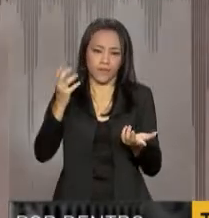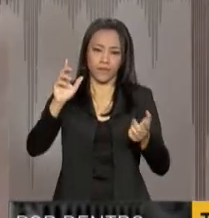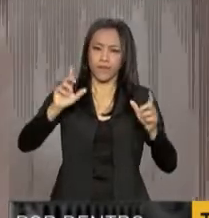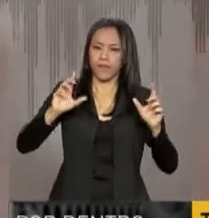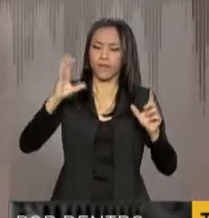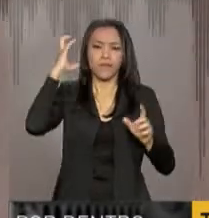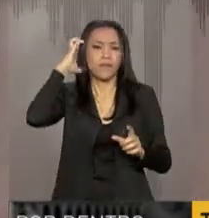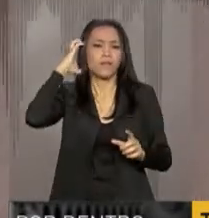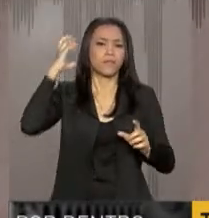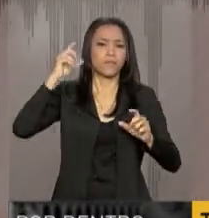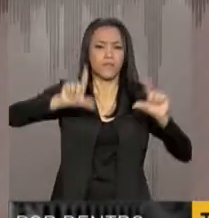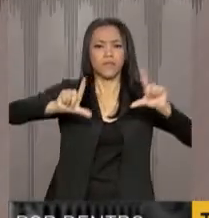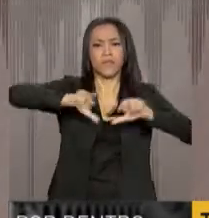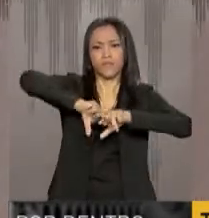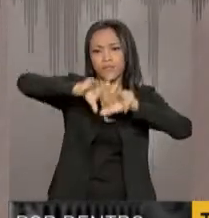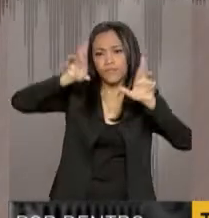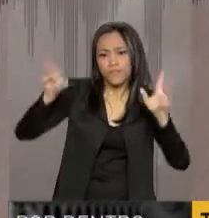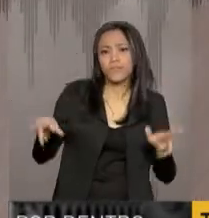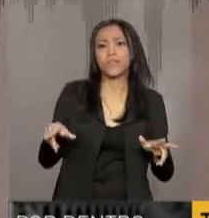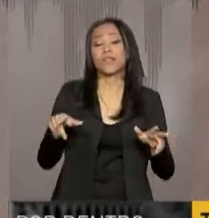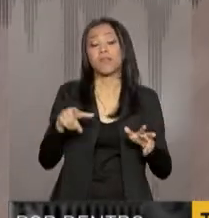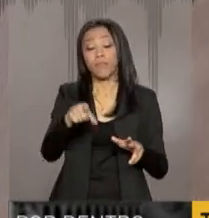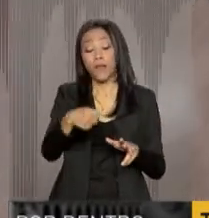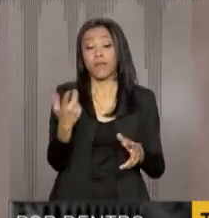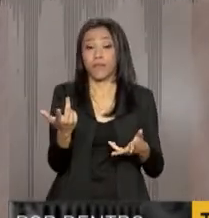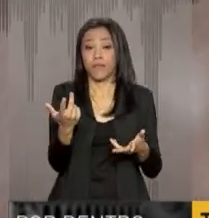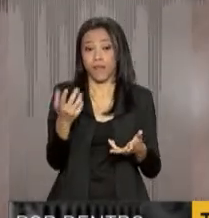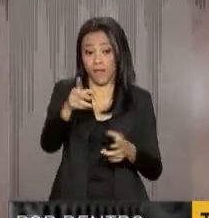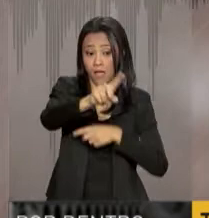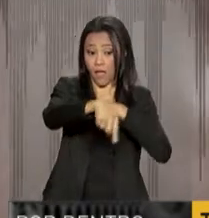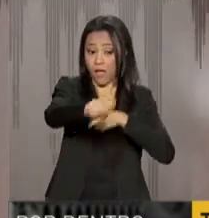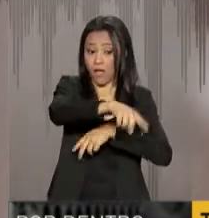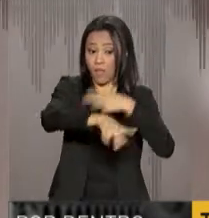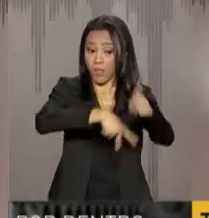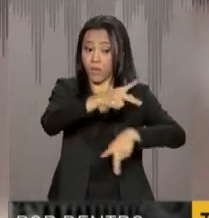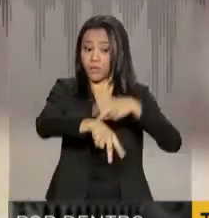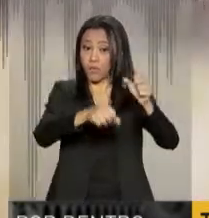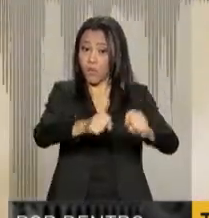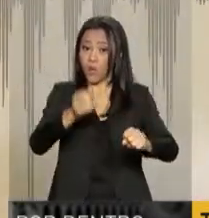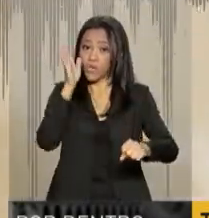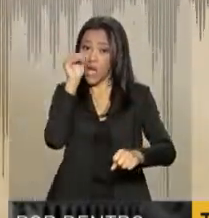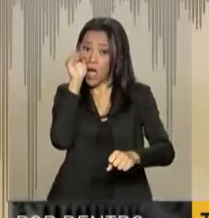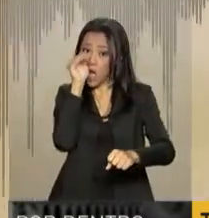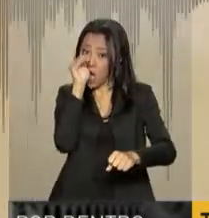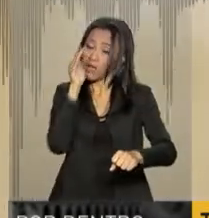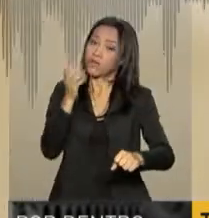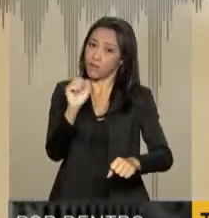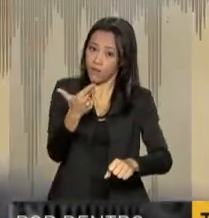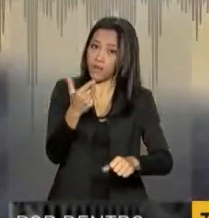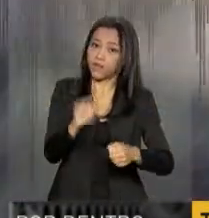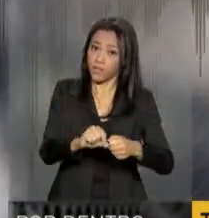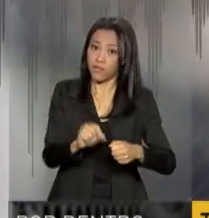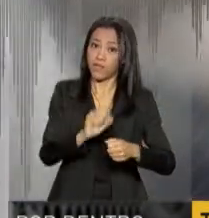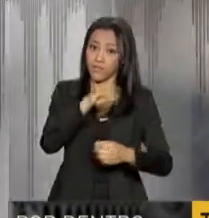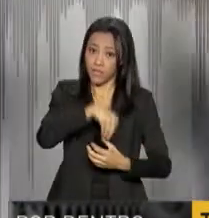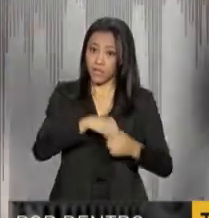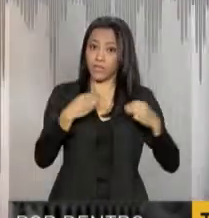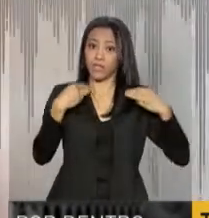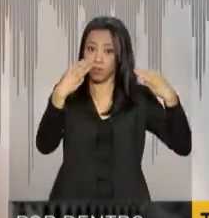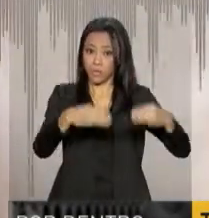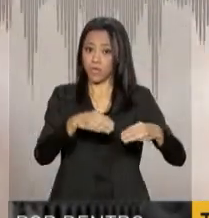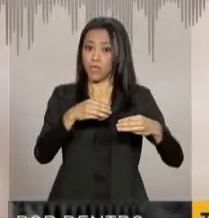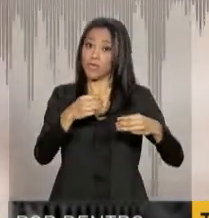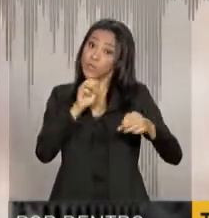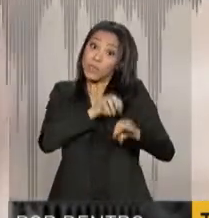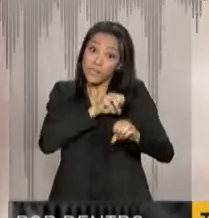população possa fiscalizar o trabalho do dinheiro público do setor público é claro que esse trabalho vai ser feito na educação mas as pessoas que